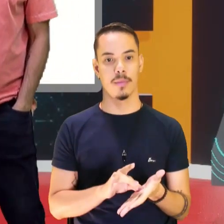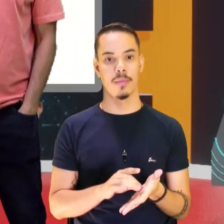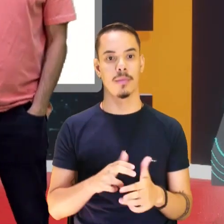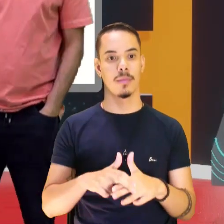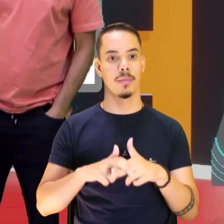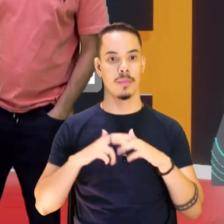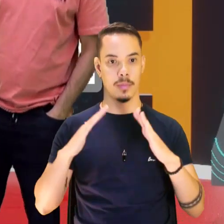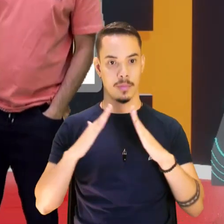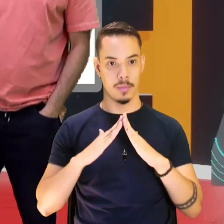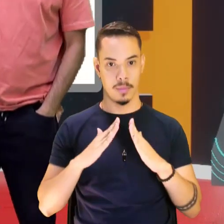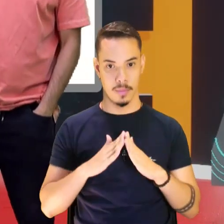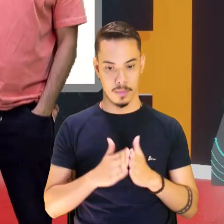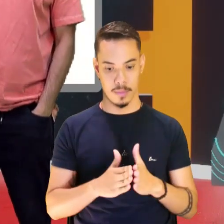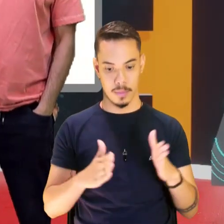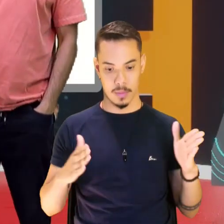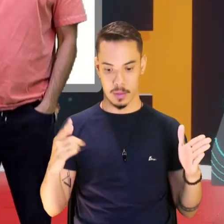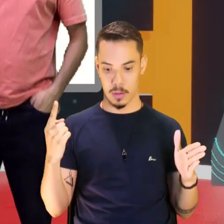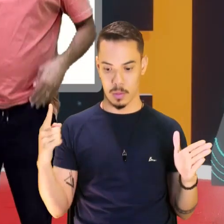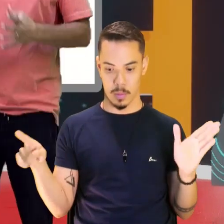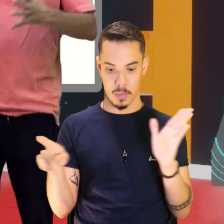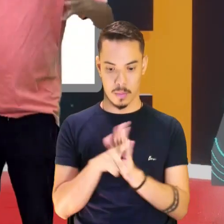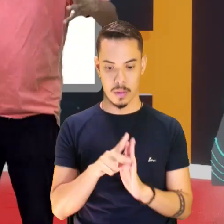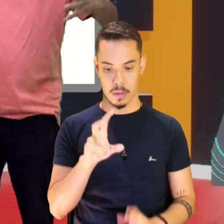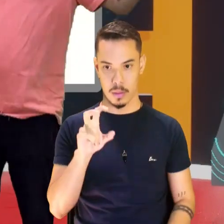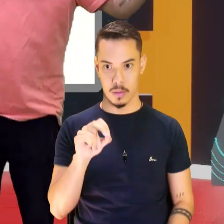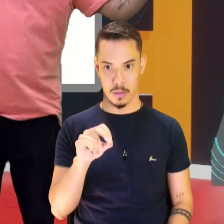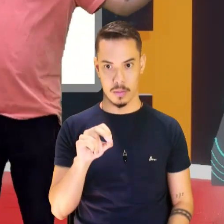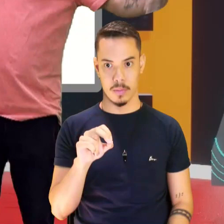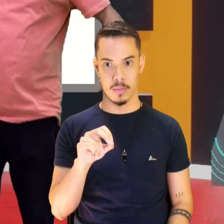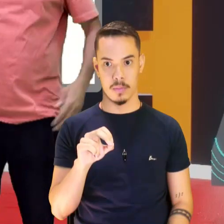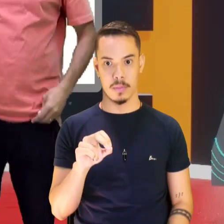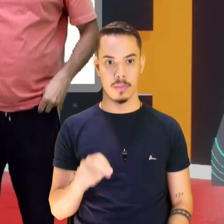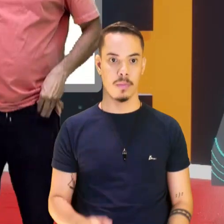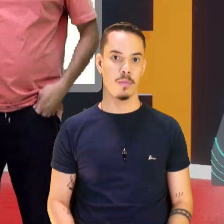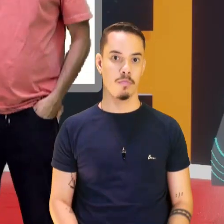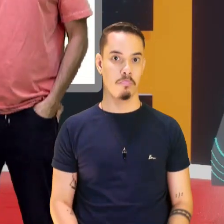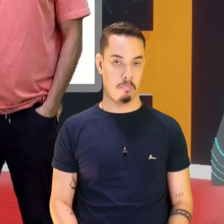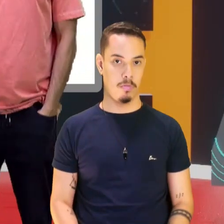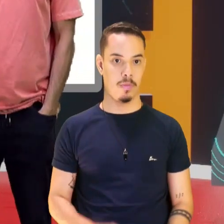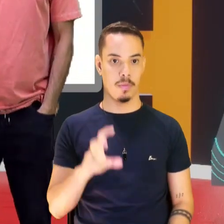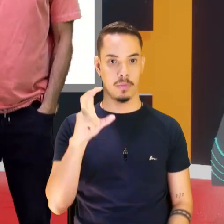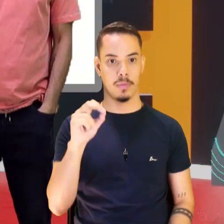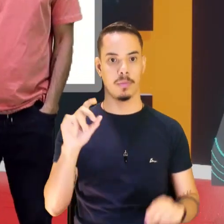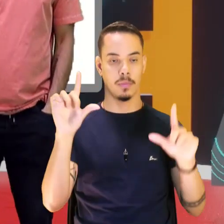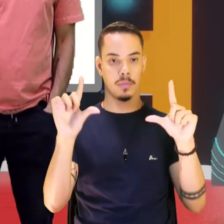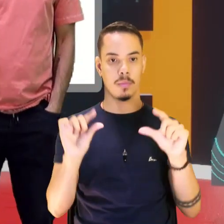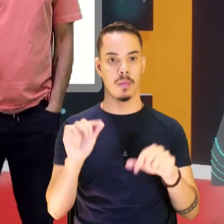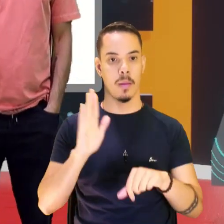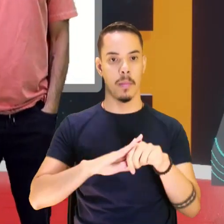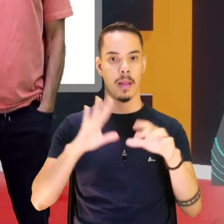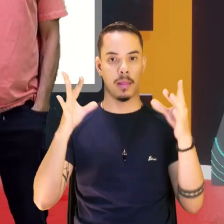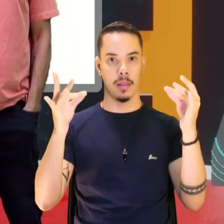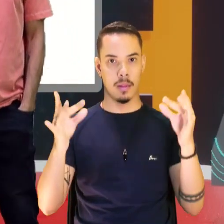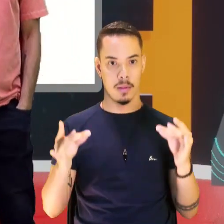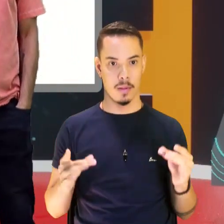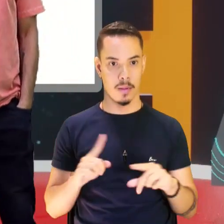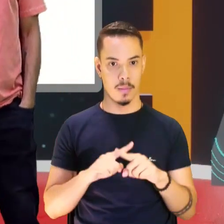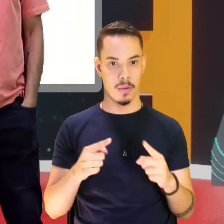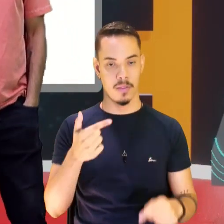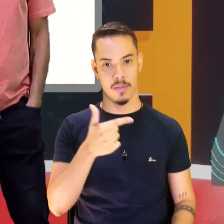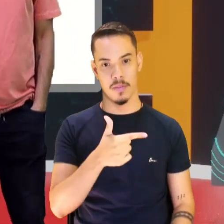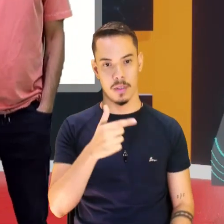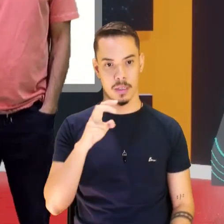ali já estava numa escala 1 para 50. Olha aí, Você vai- 50 vezes menor apresenta mais detalhes, né? Agora,